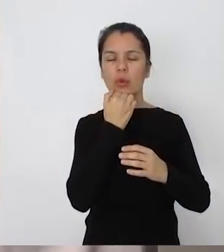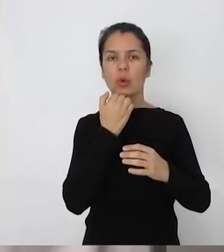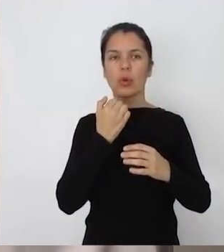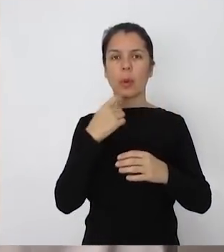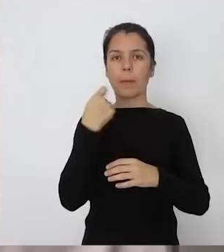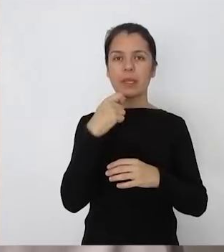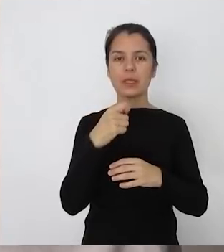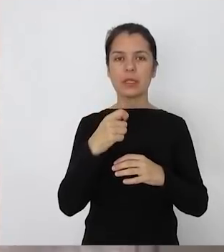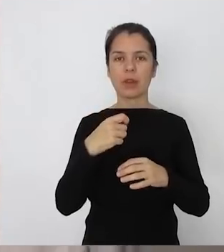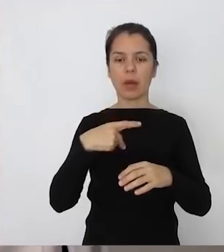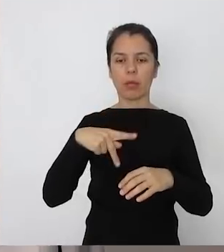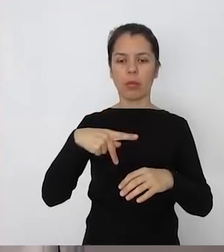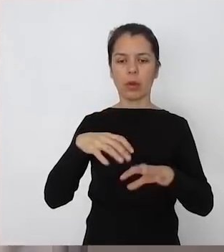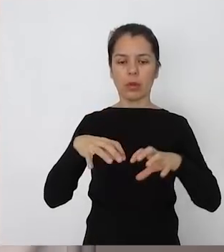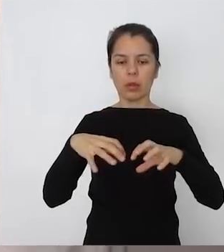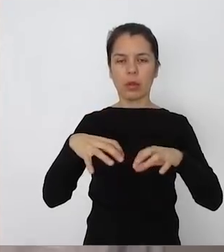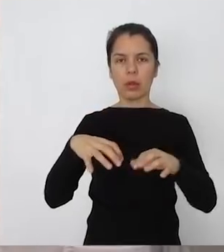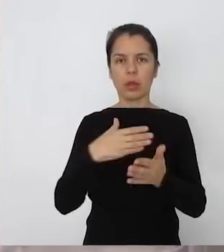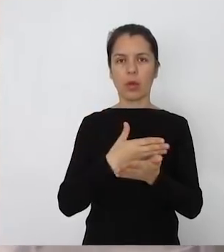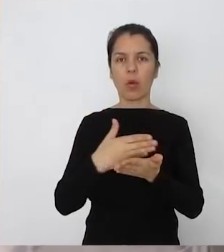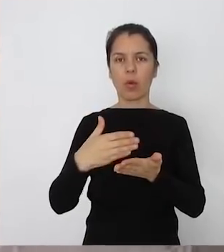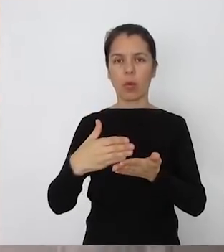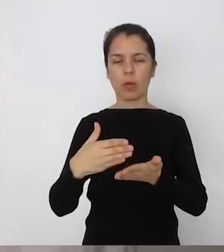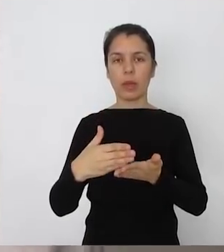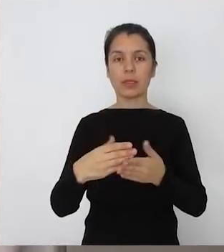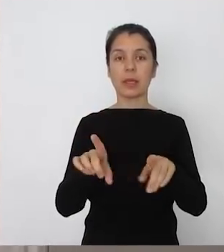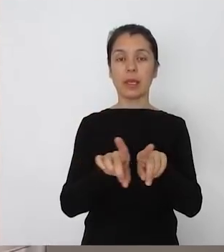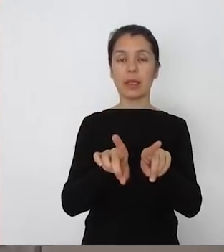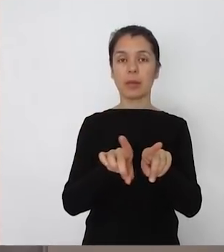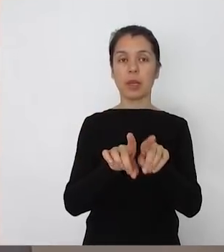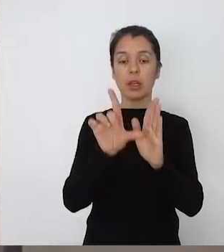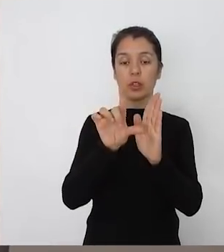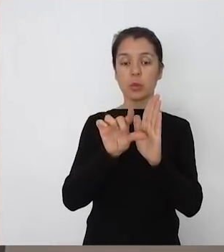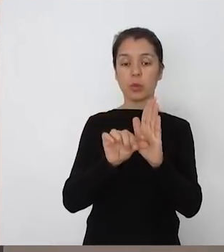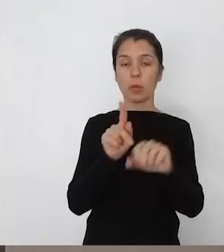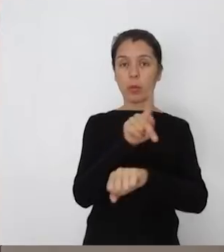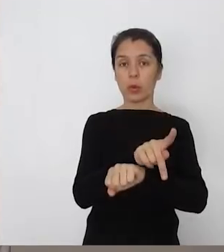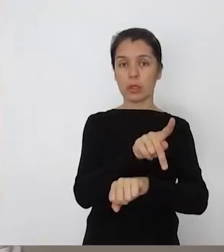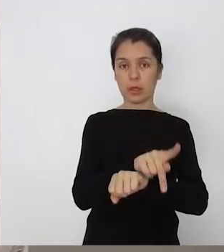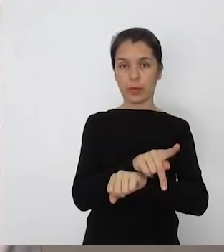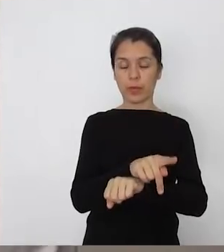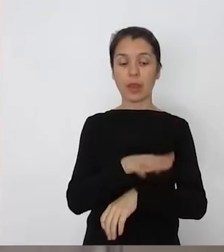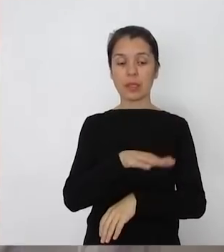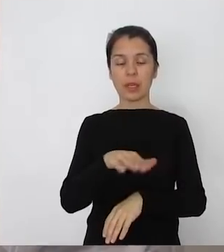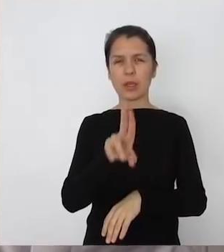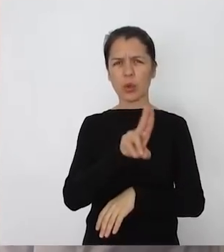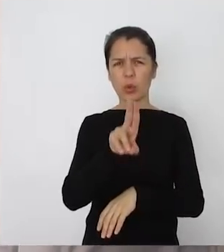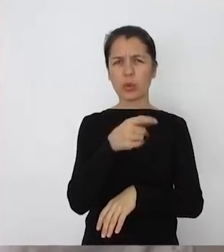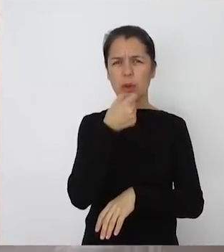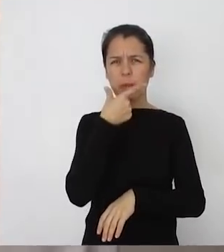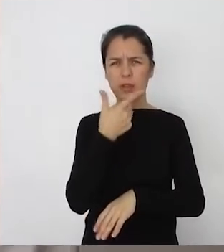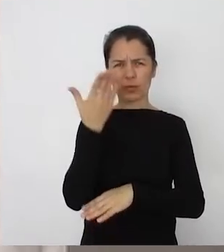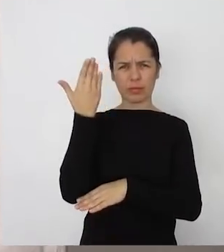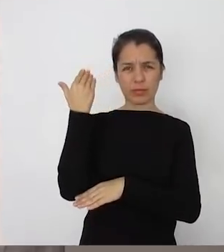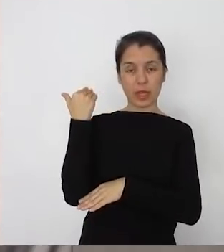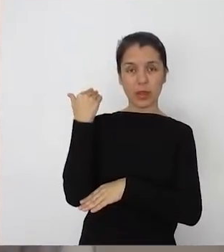dopamina não vai baixar tanto. Se não baixar tanto, não vai reduzir tanto naquelas áreas mesocorticais, túbulo